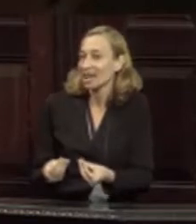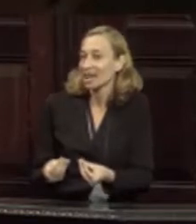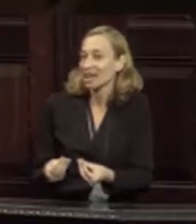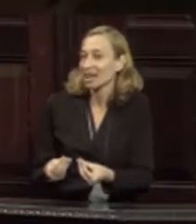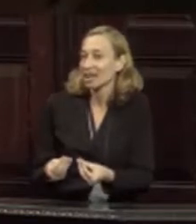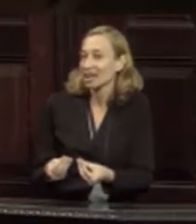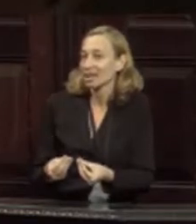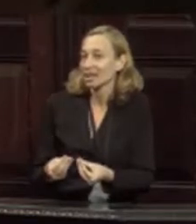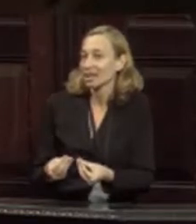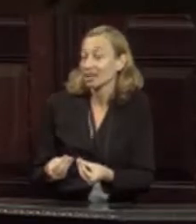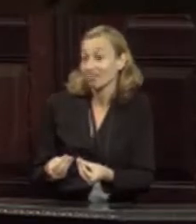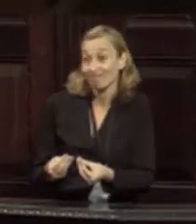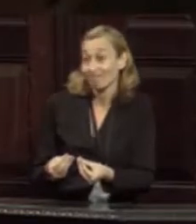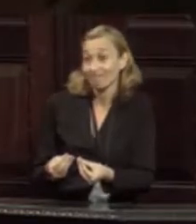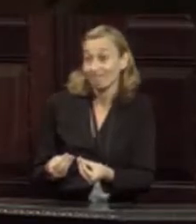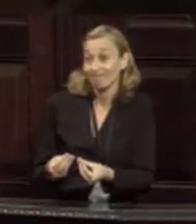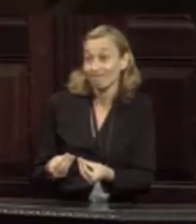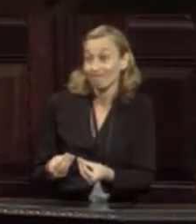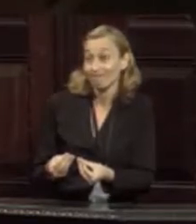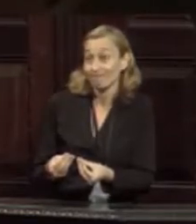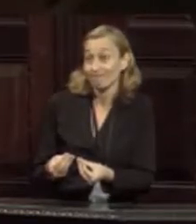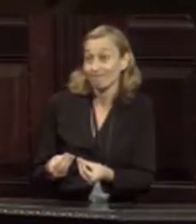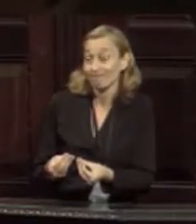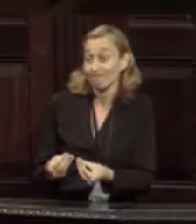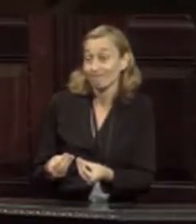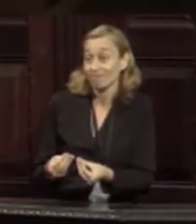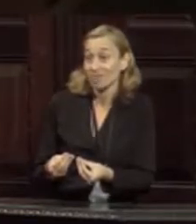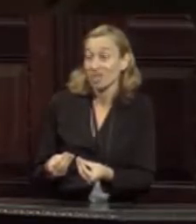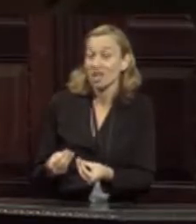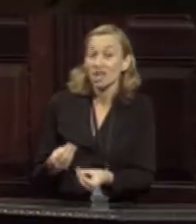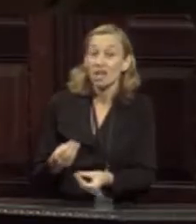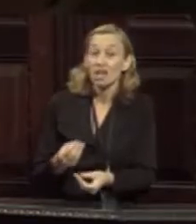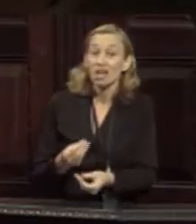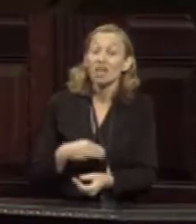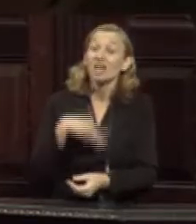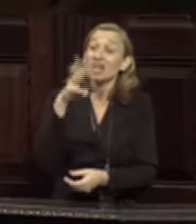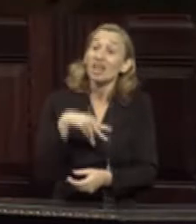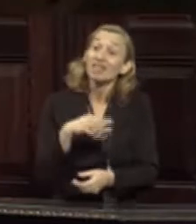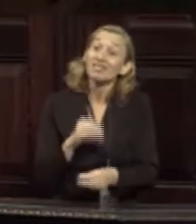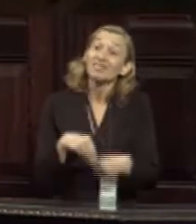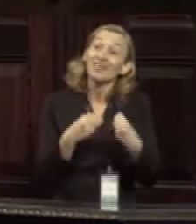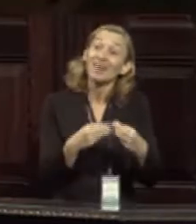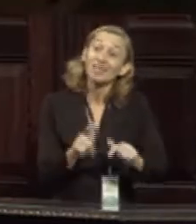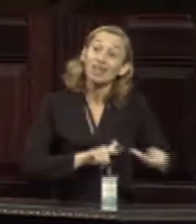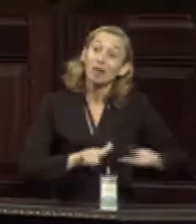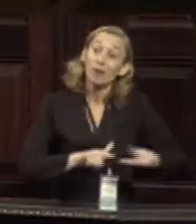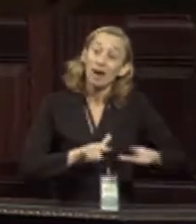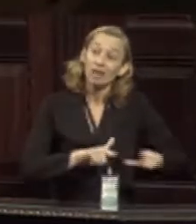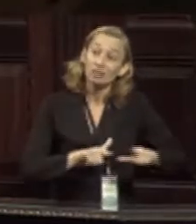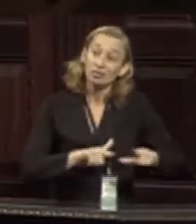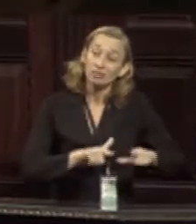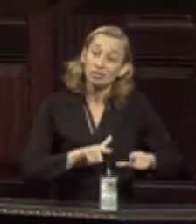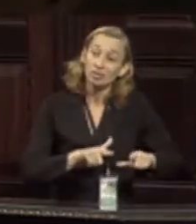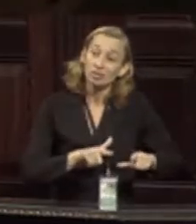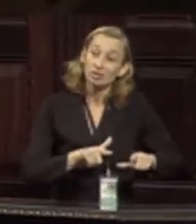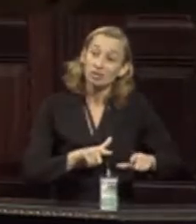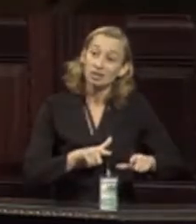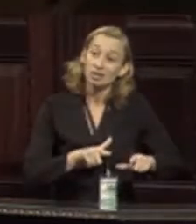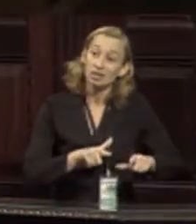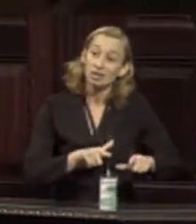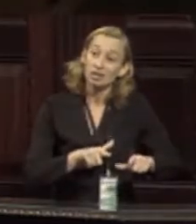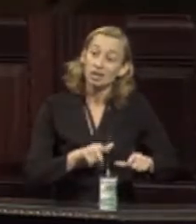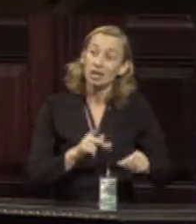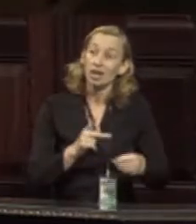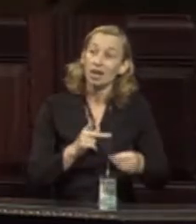renda é a exploração do petróleo. O REPETRO tira recursos do